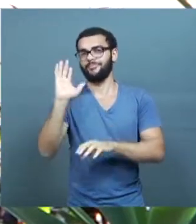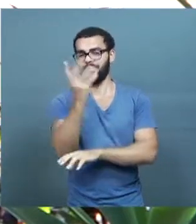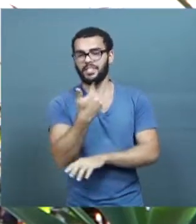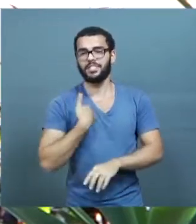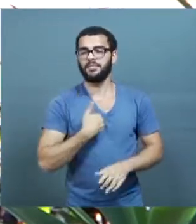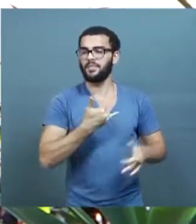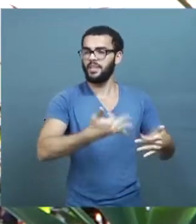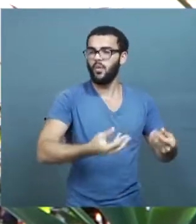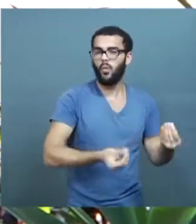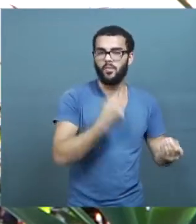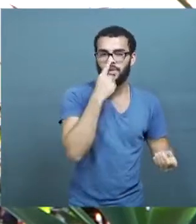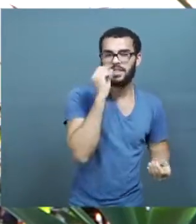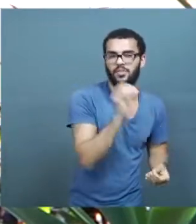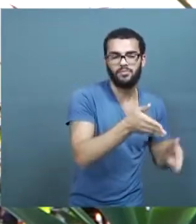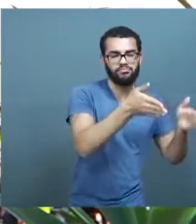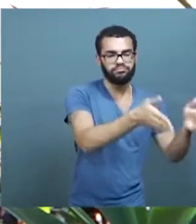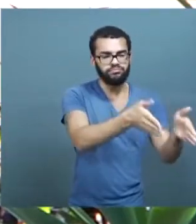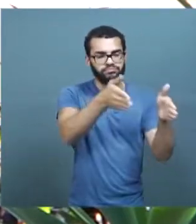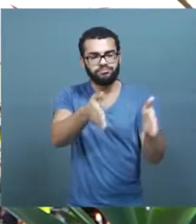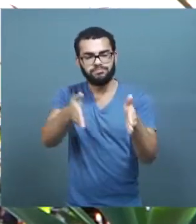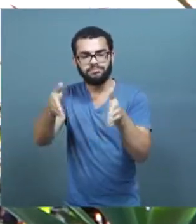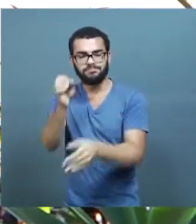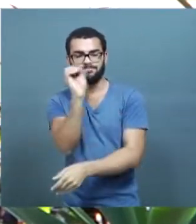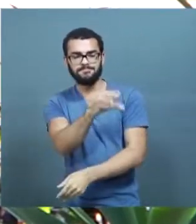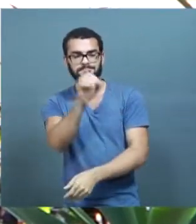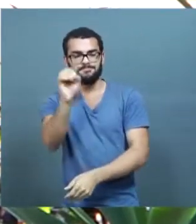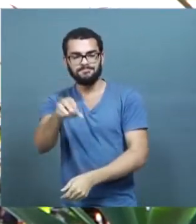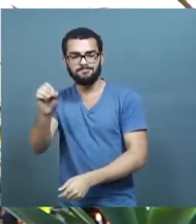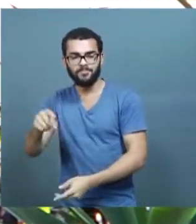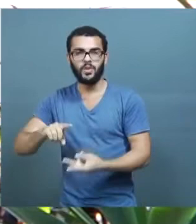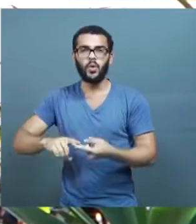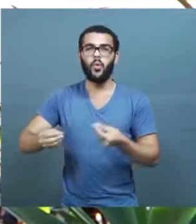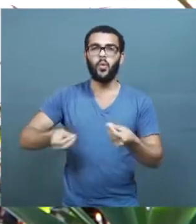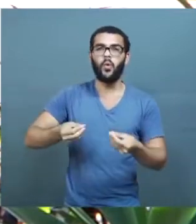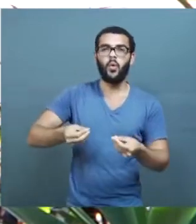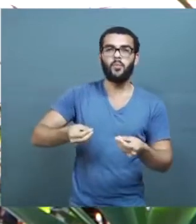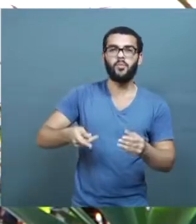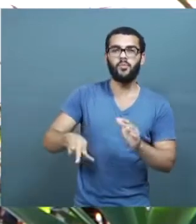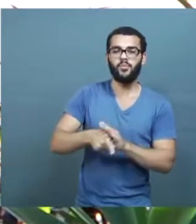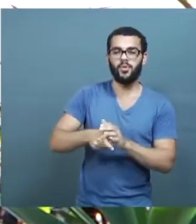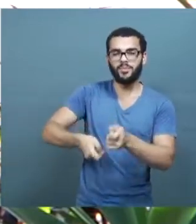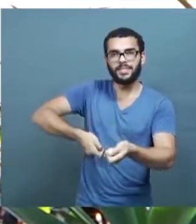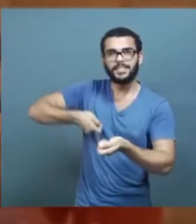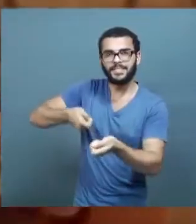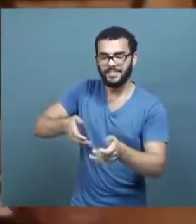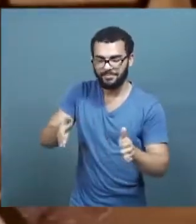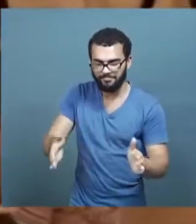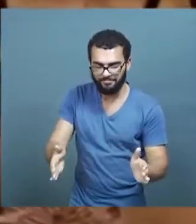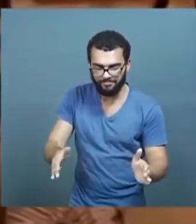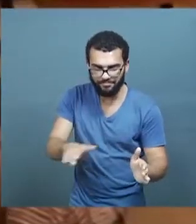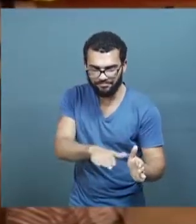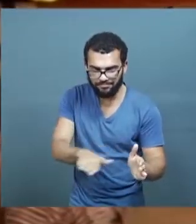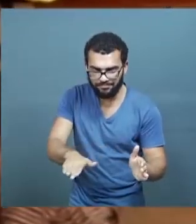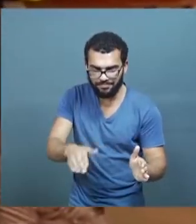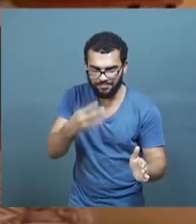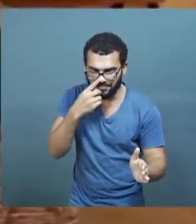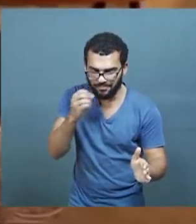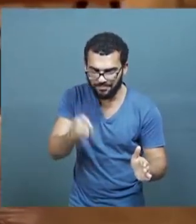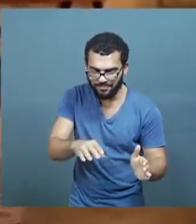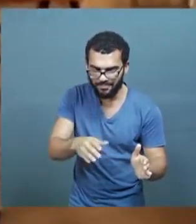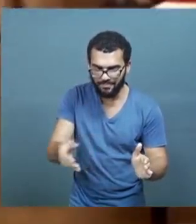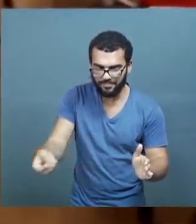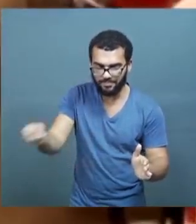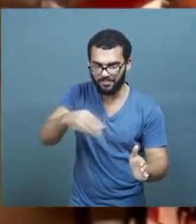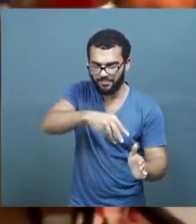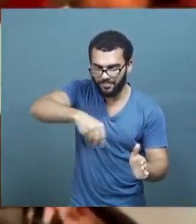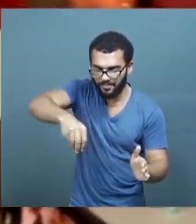lixo, como que fazer a compostagem, como que a gente respeita mesmo o ambiente que a gente está inserido. A sensação de acolhimento por parte